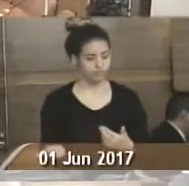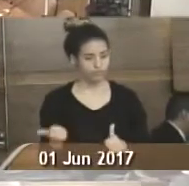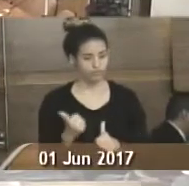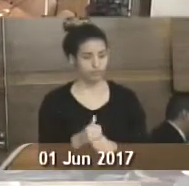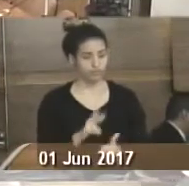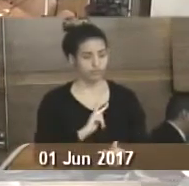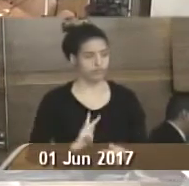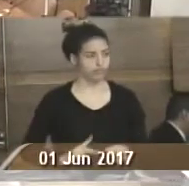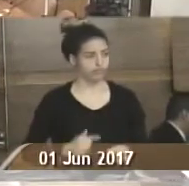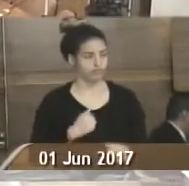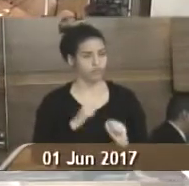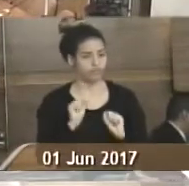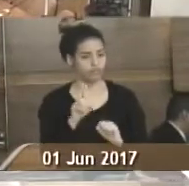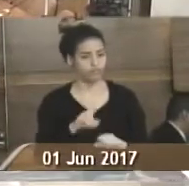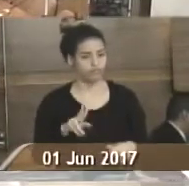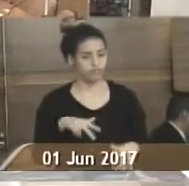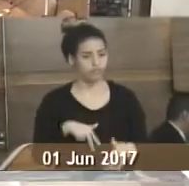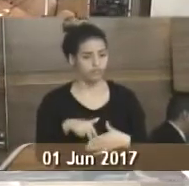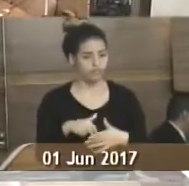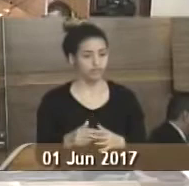ocupe a presidência, para que eu possa usar a tribuna.